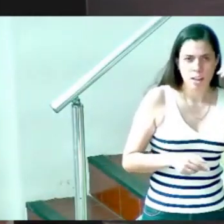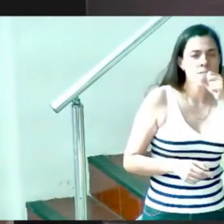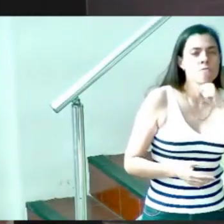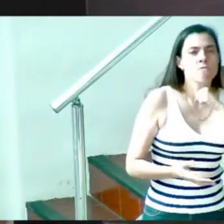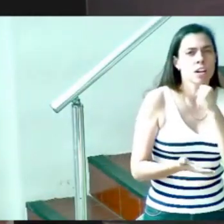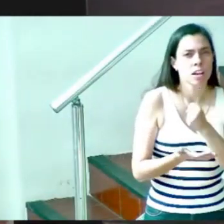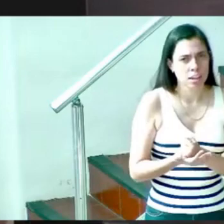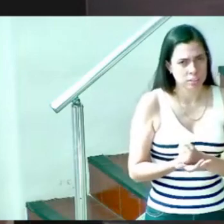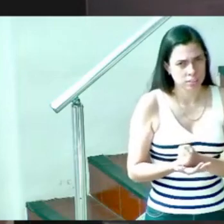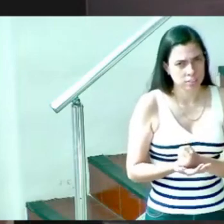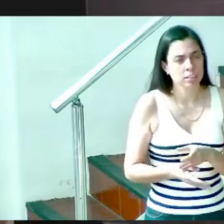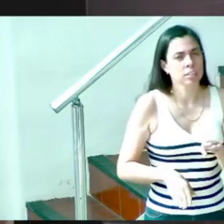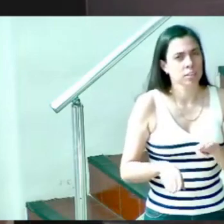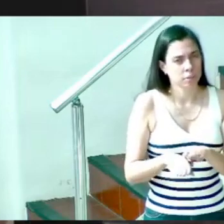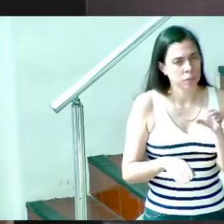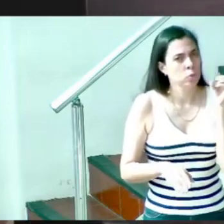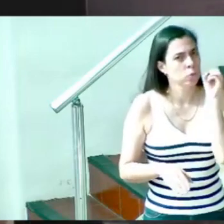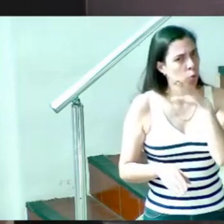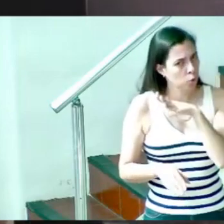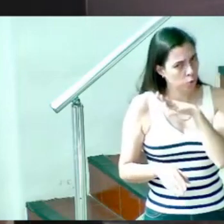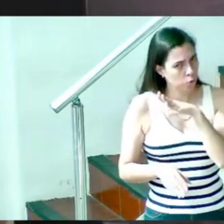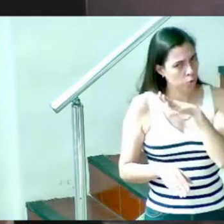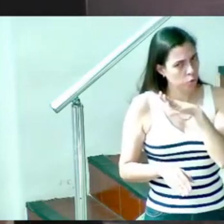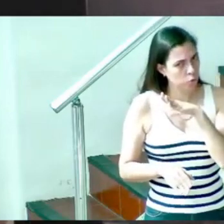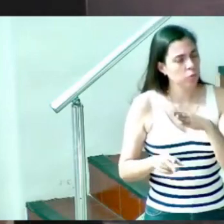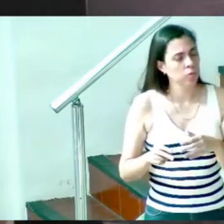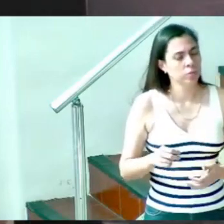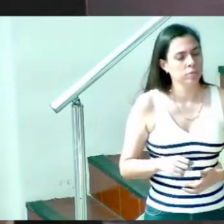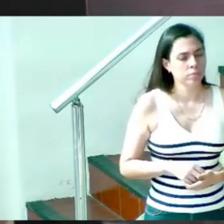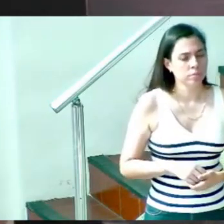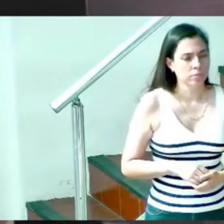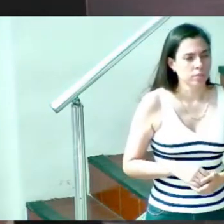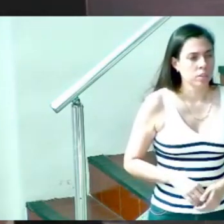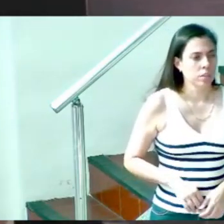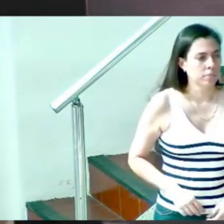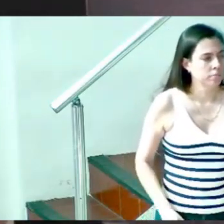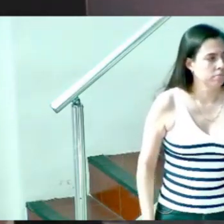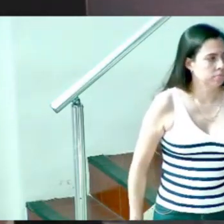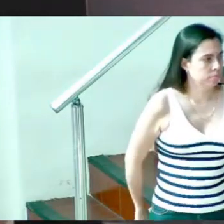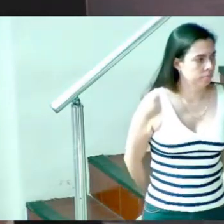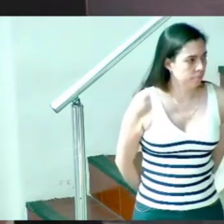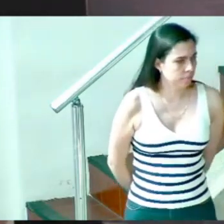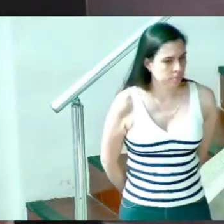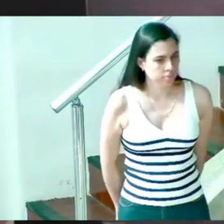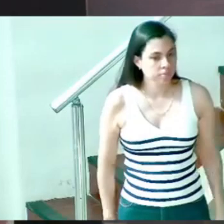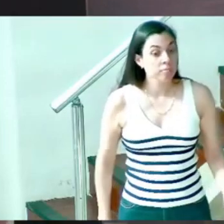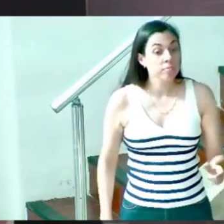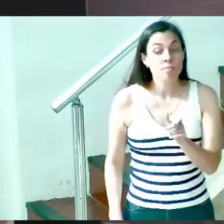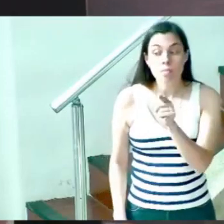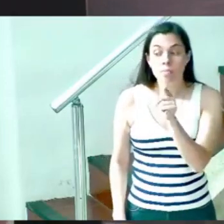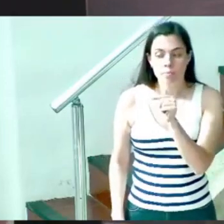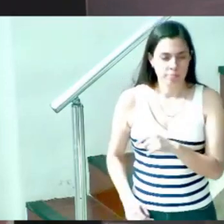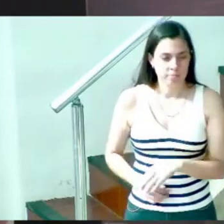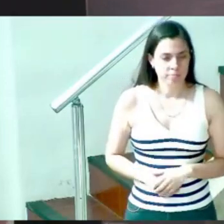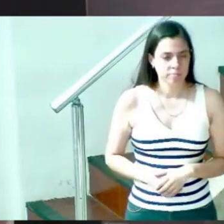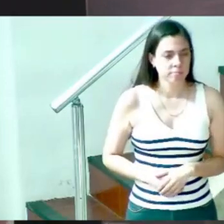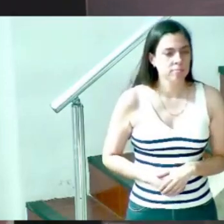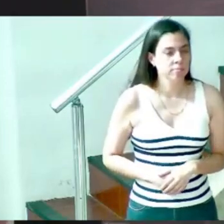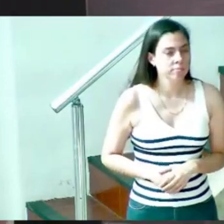Mateus 6, quando ele é traduzido para a língua original do Antigo Testamento, a saber, o